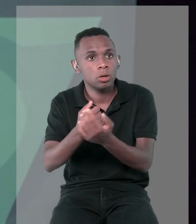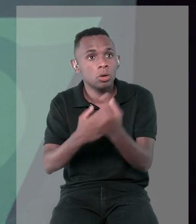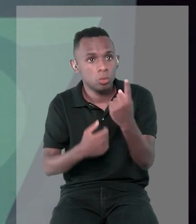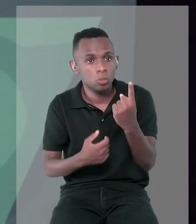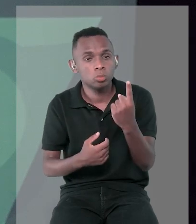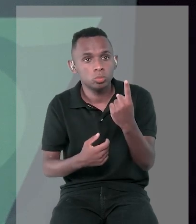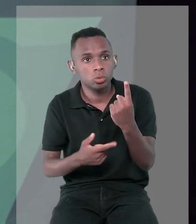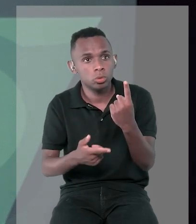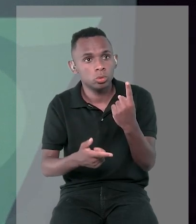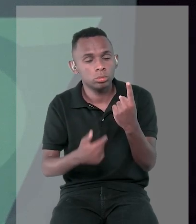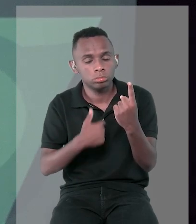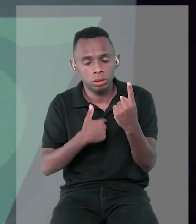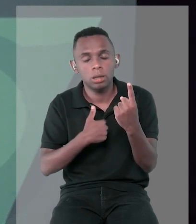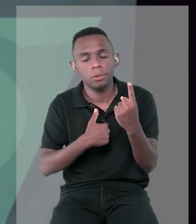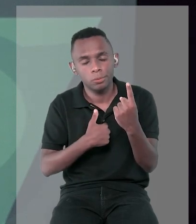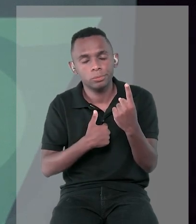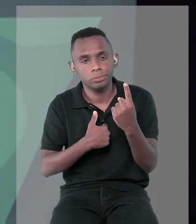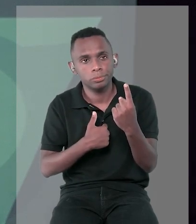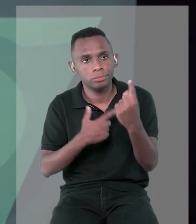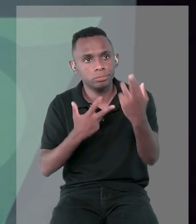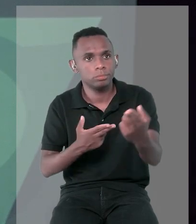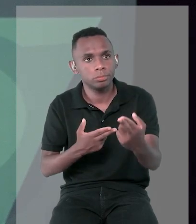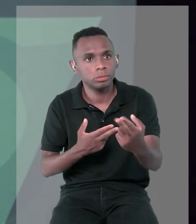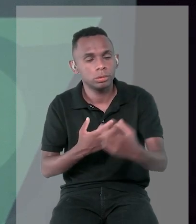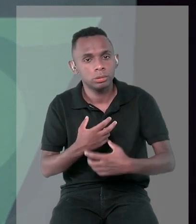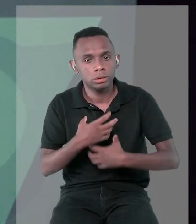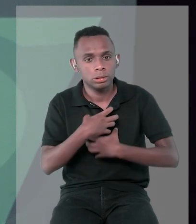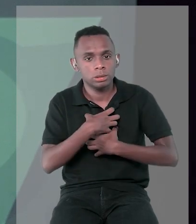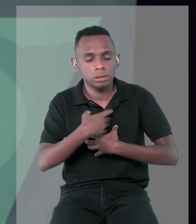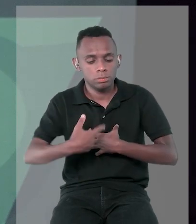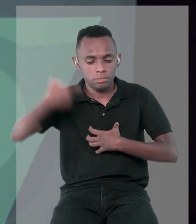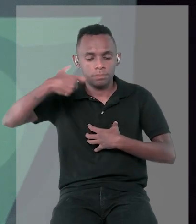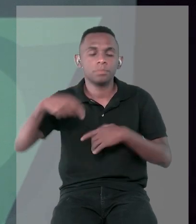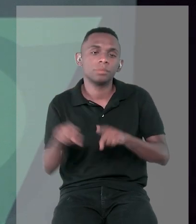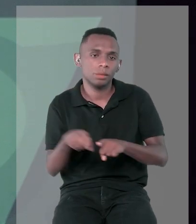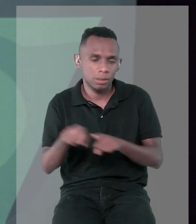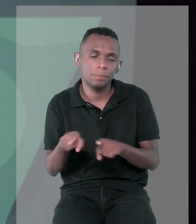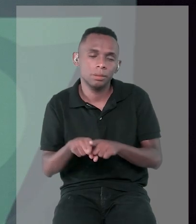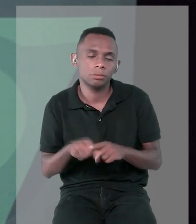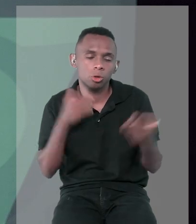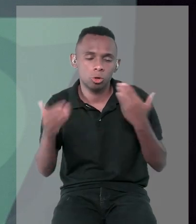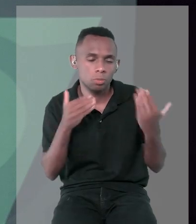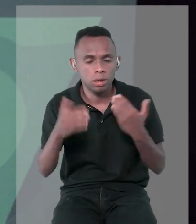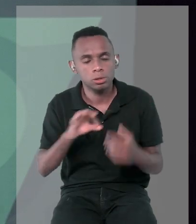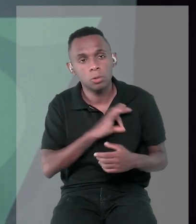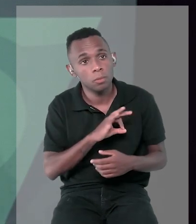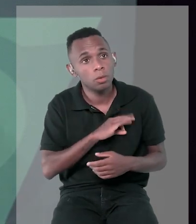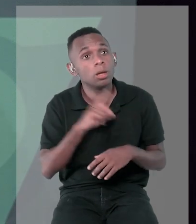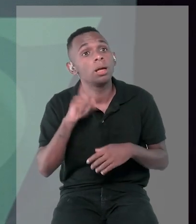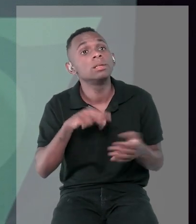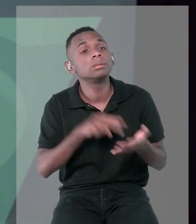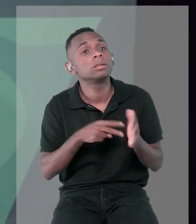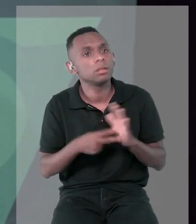deles era eu. Quer dizer, é como se ela tivesse sido atingida por um tiro da polícia. Isso é o